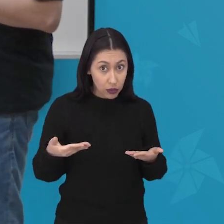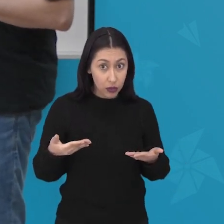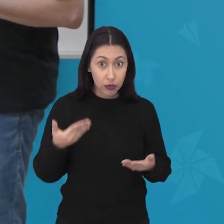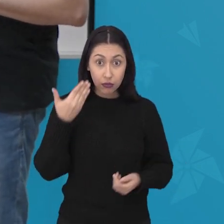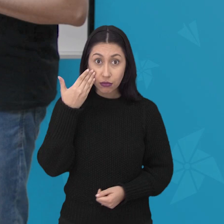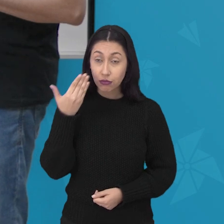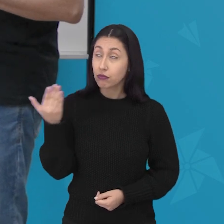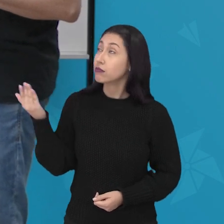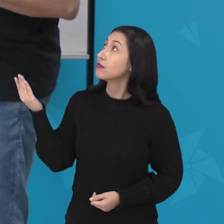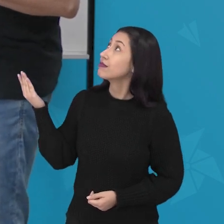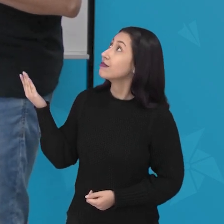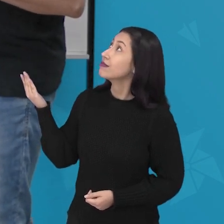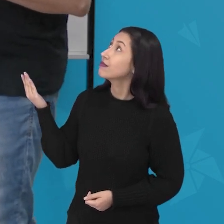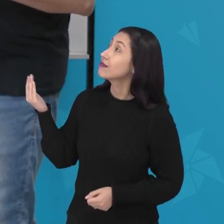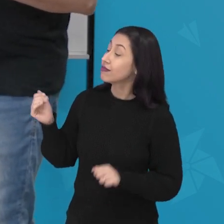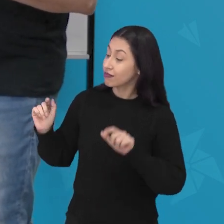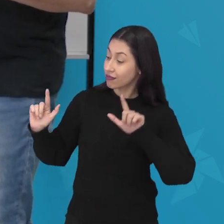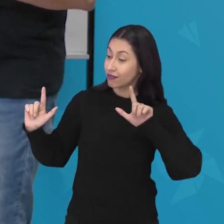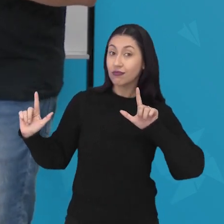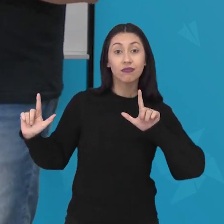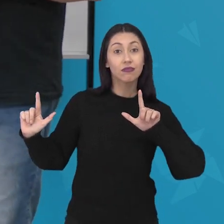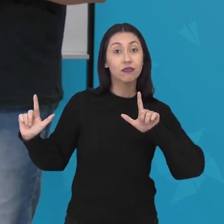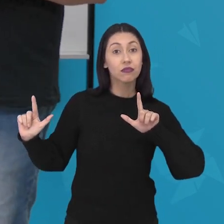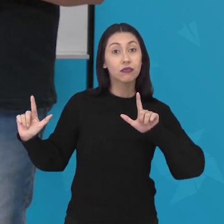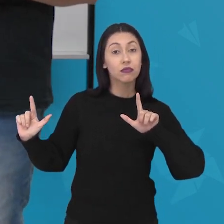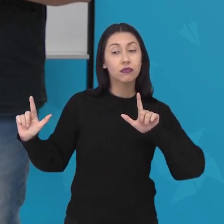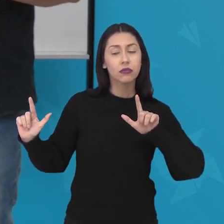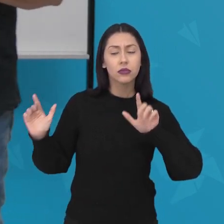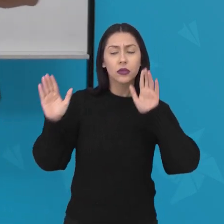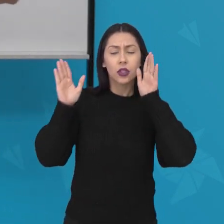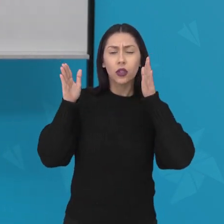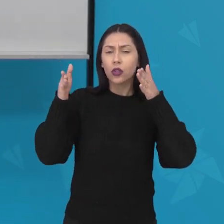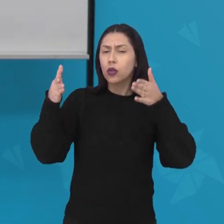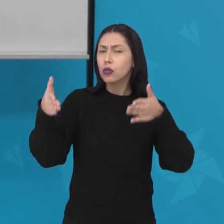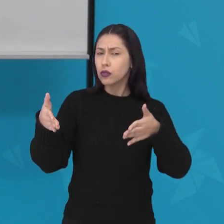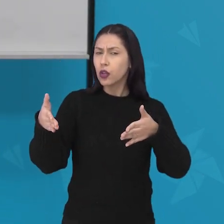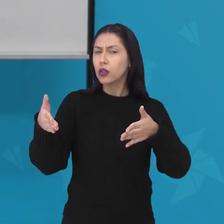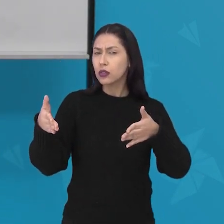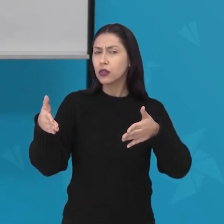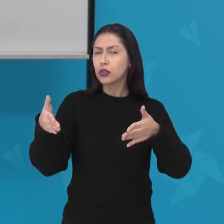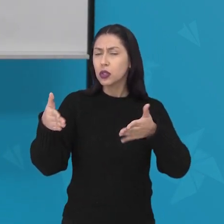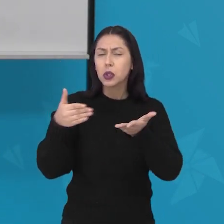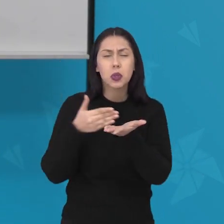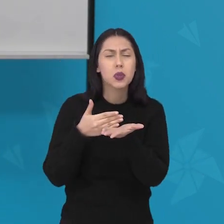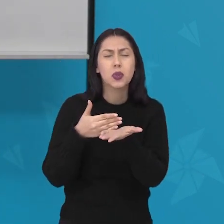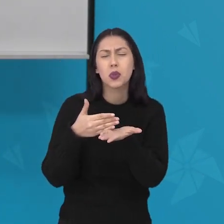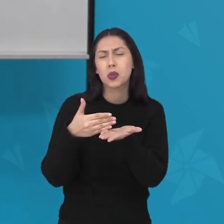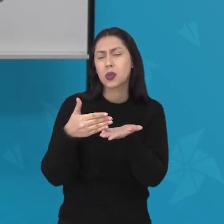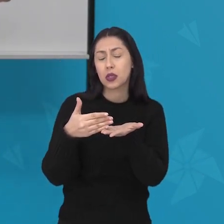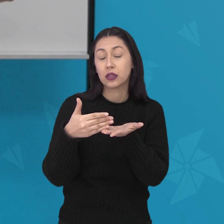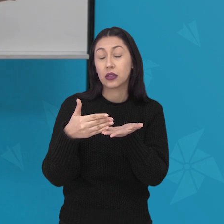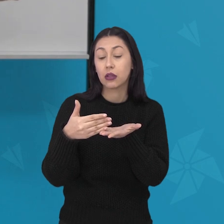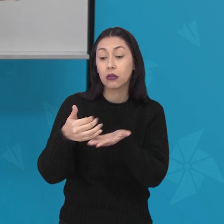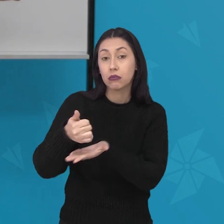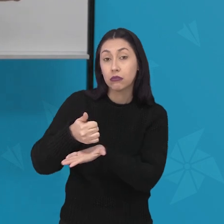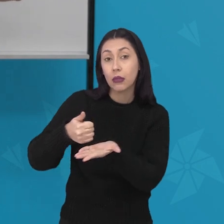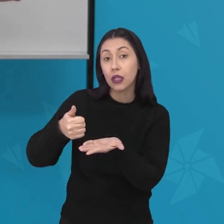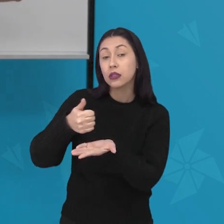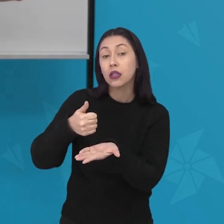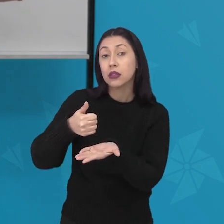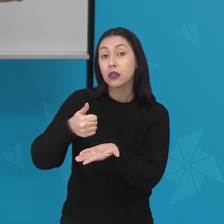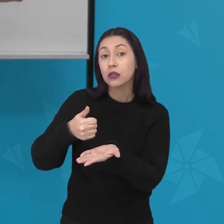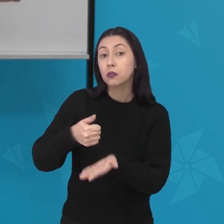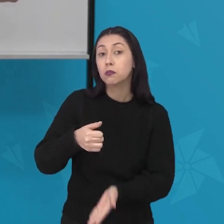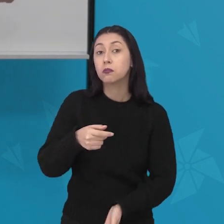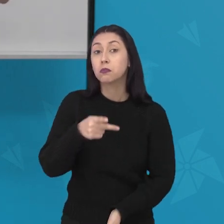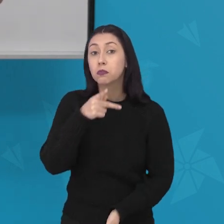como vocês podem ver aqui na lousa, ela tem um sentido bem introdutório e é baseado em